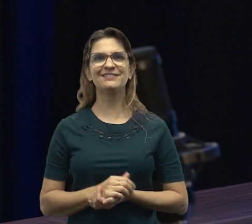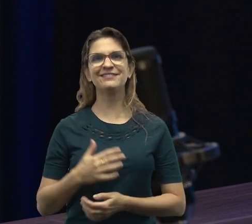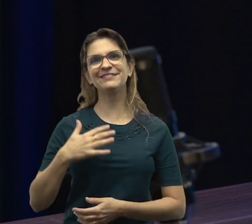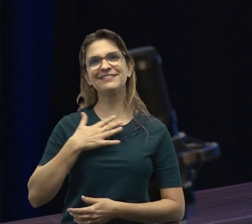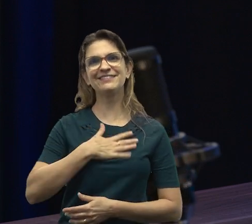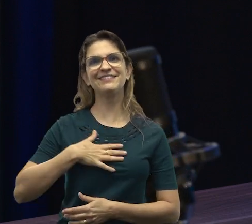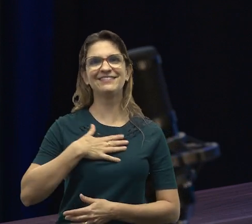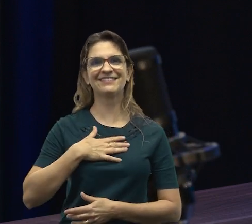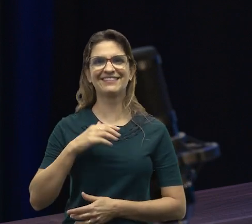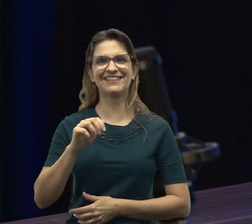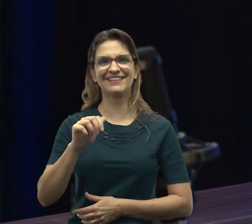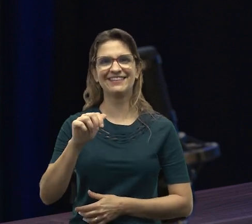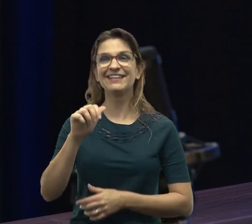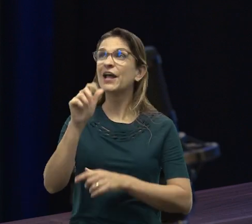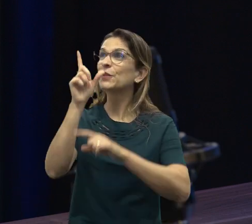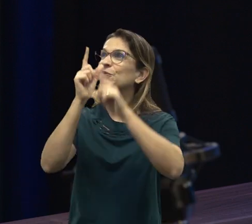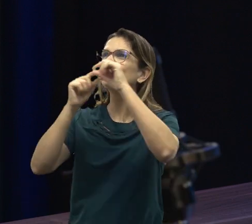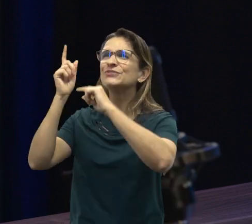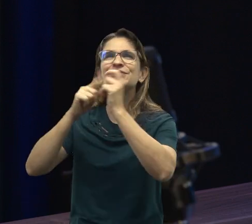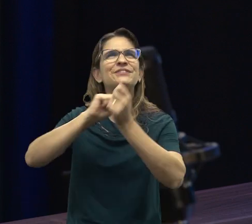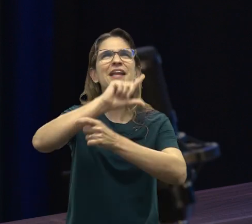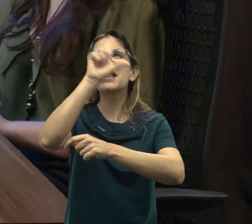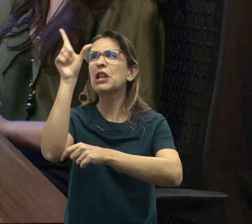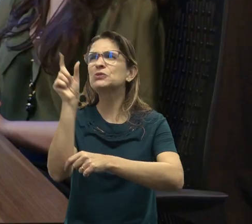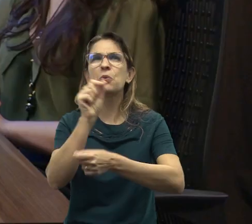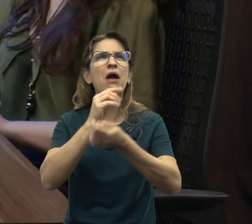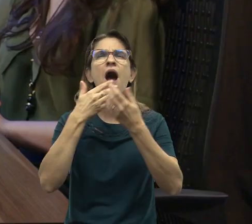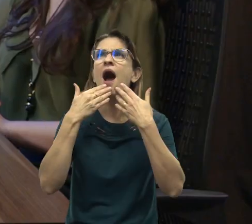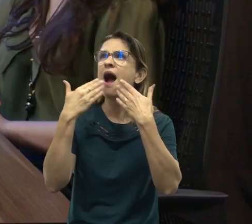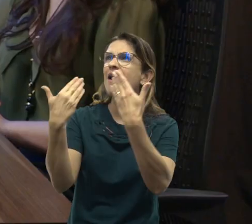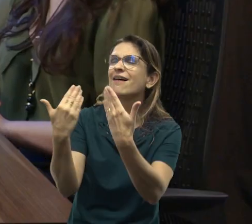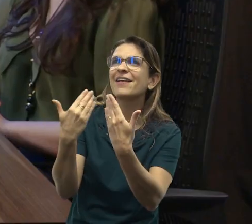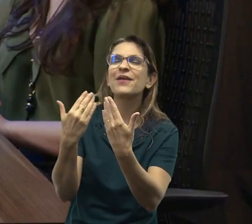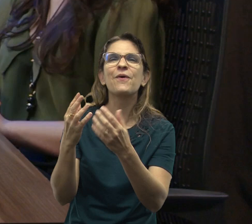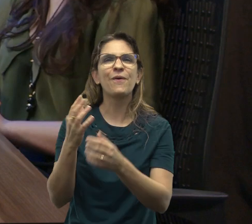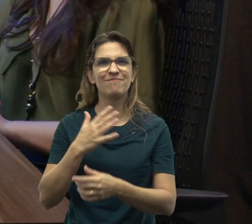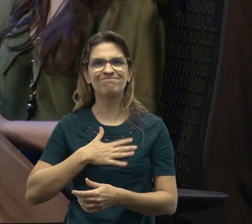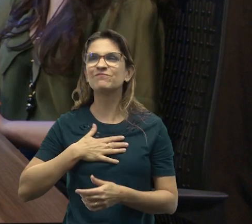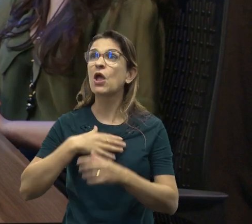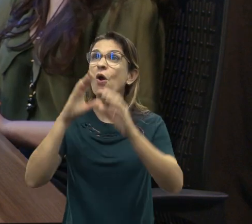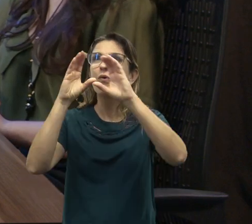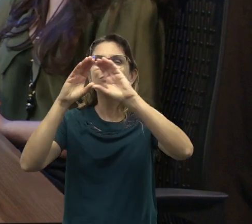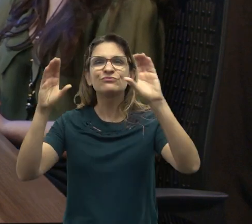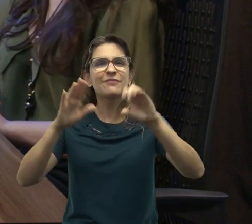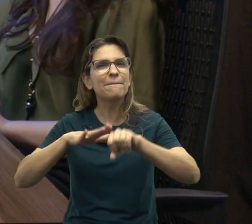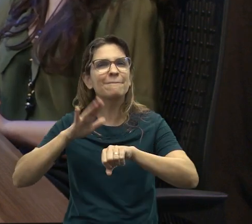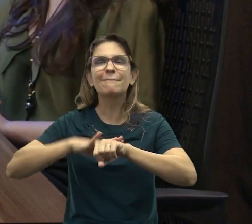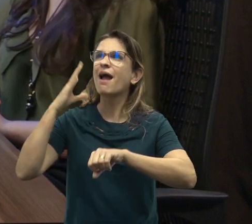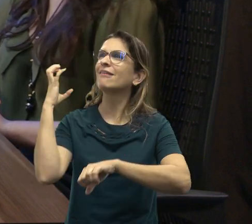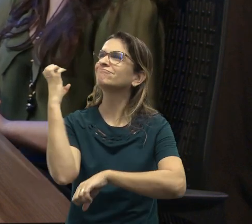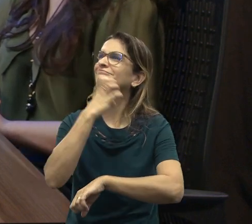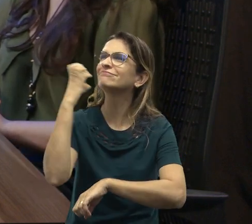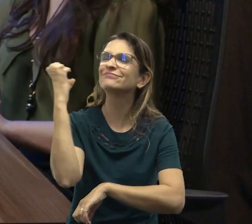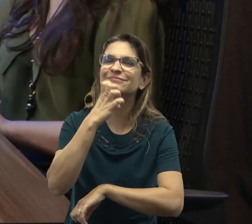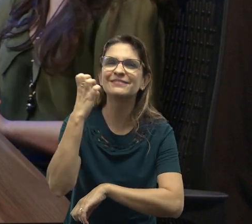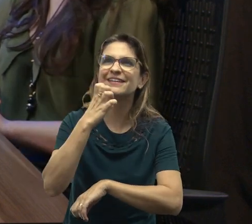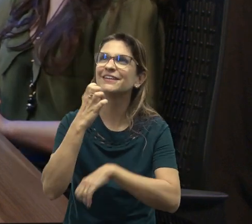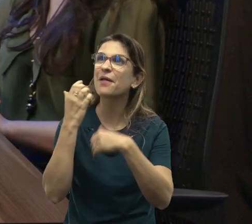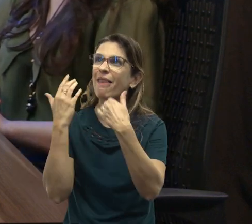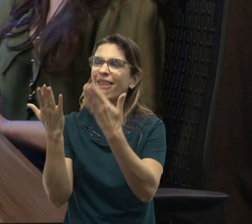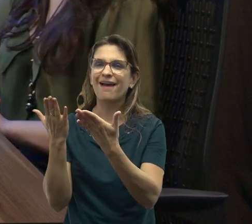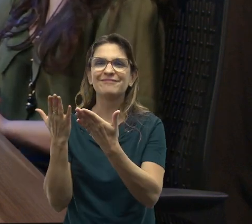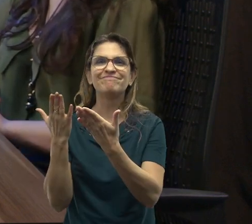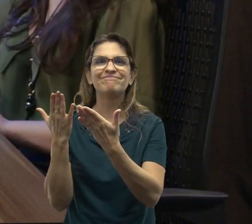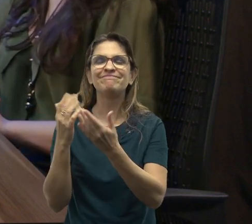estudar um pouquinho sobre isso. E o céu mais lindo que eu já vi foi lá em Maputo, né? Pela primeira vez eu consegui